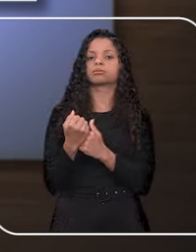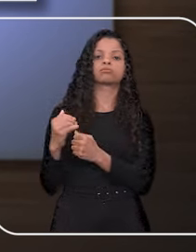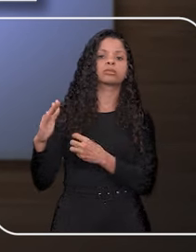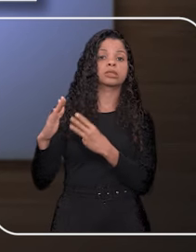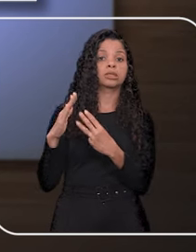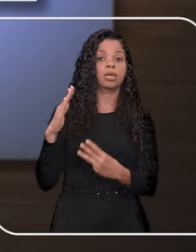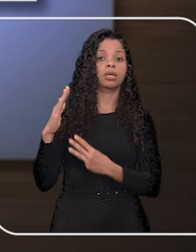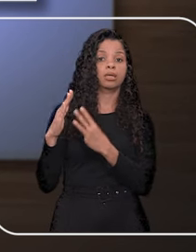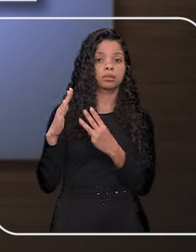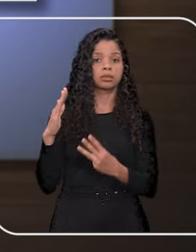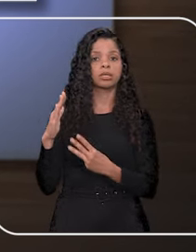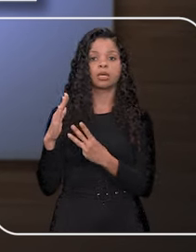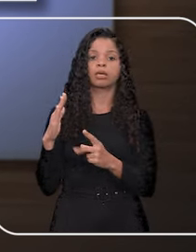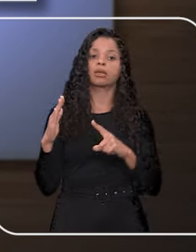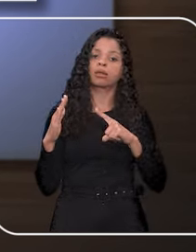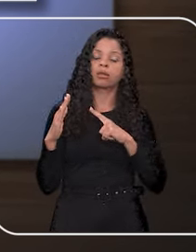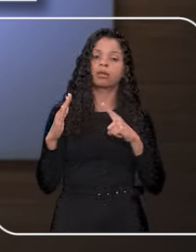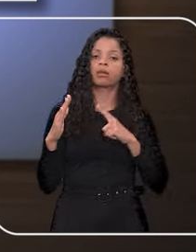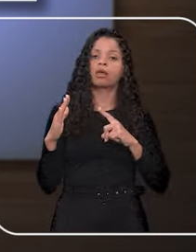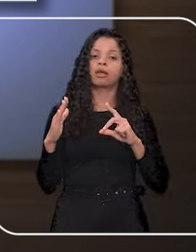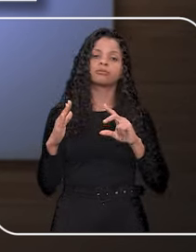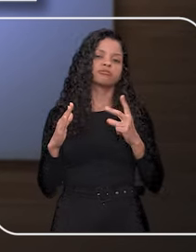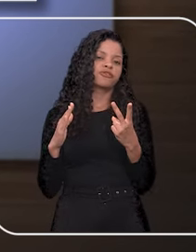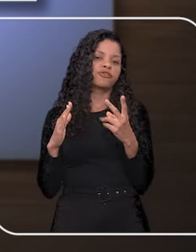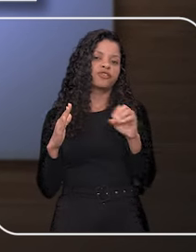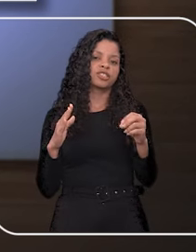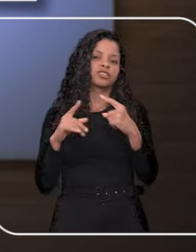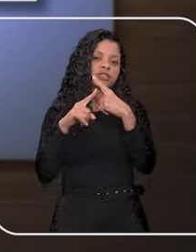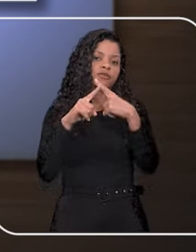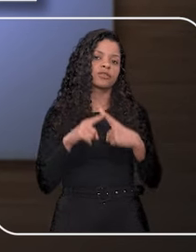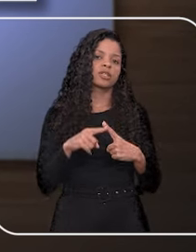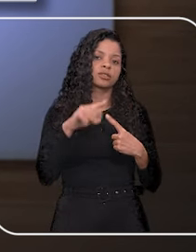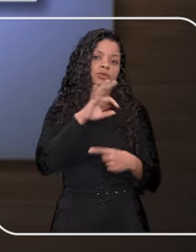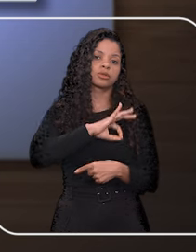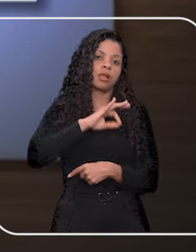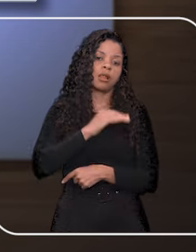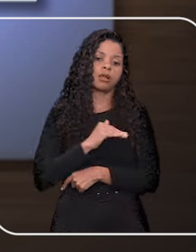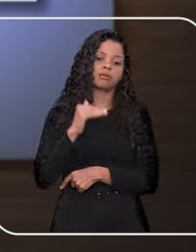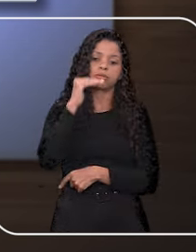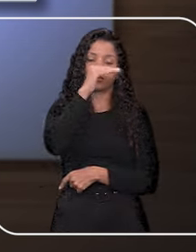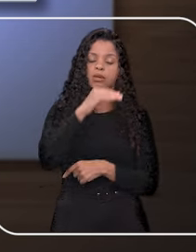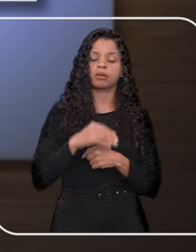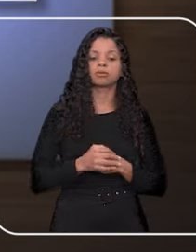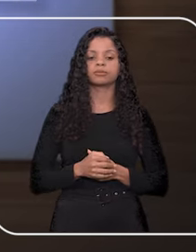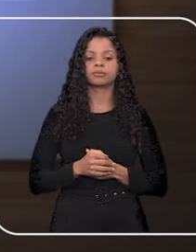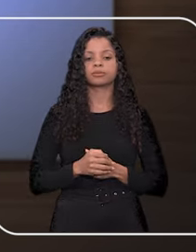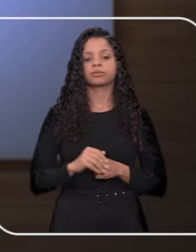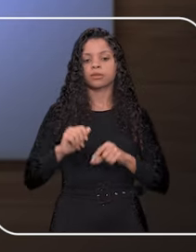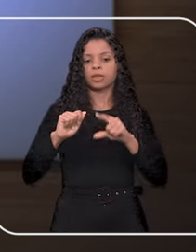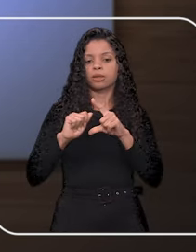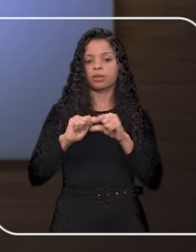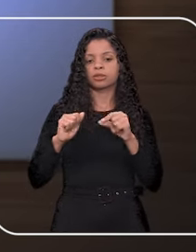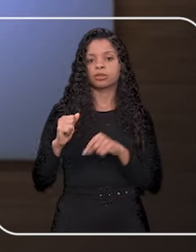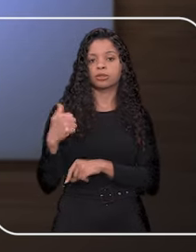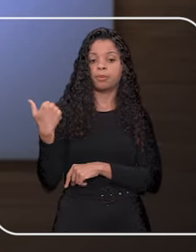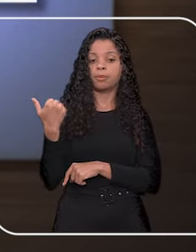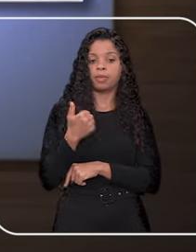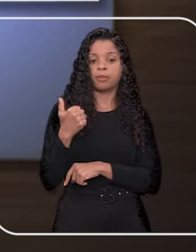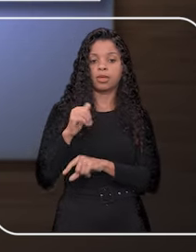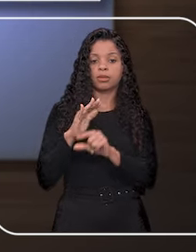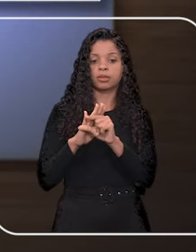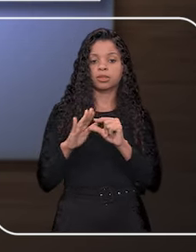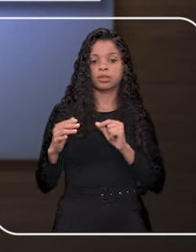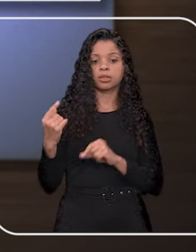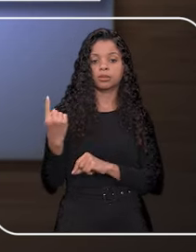terceiros estabelecendo em 20 vezes o maior salário mínimo vigente e o artigo primeiro